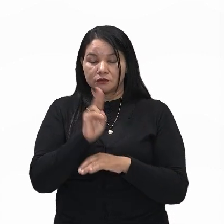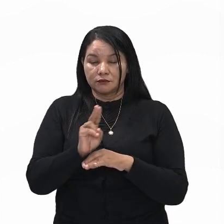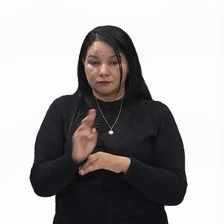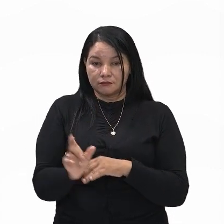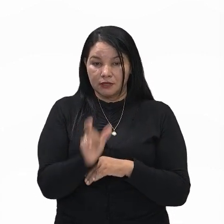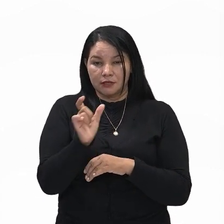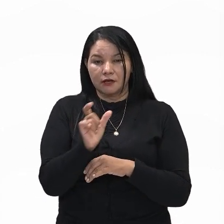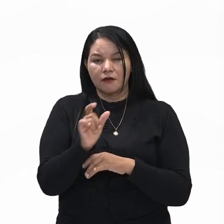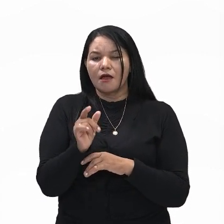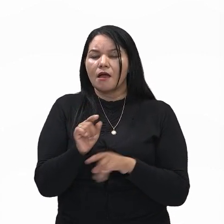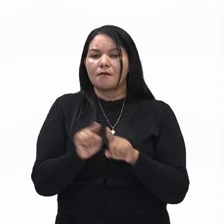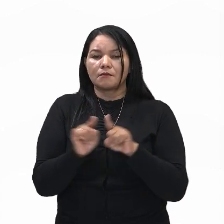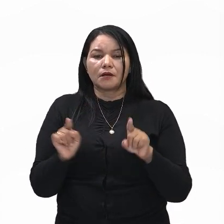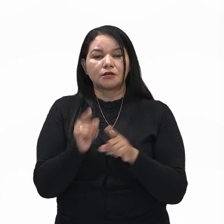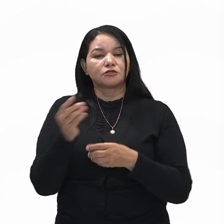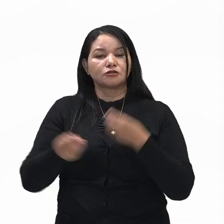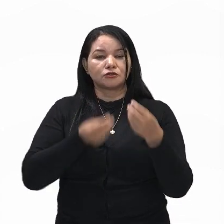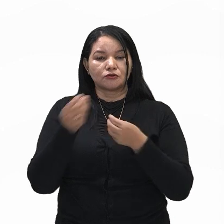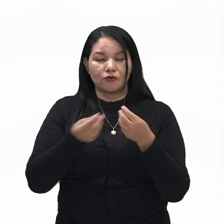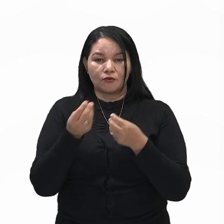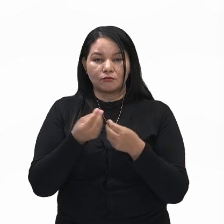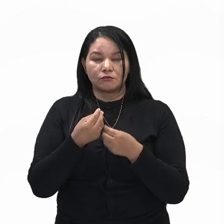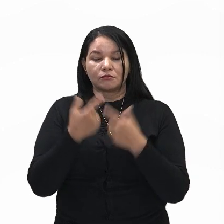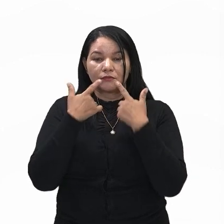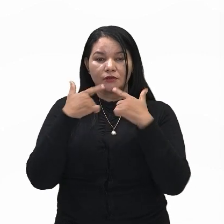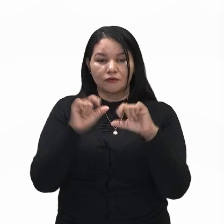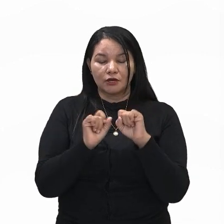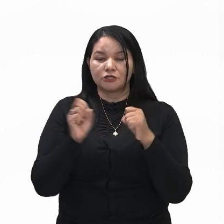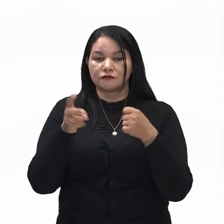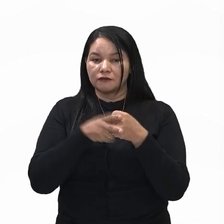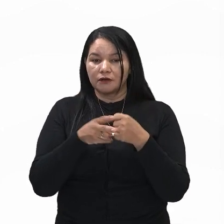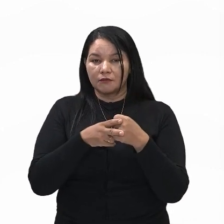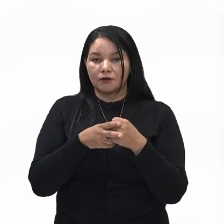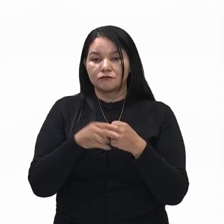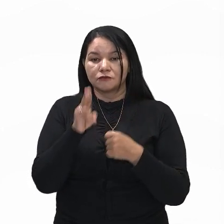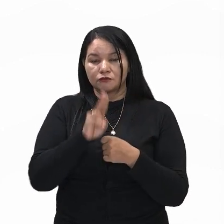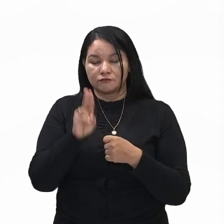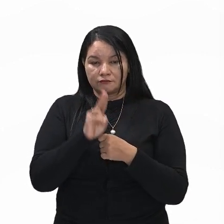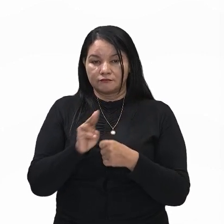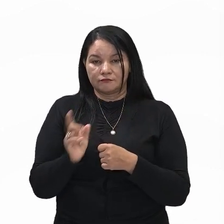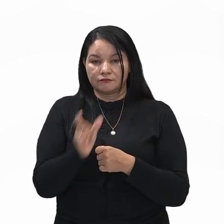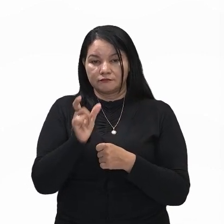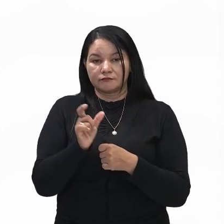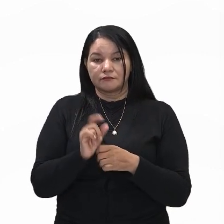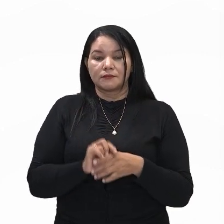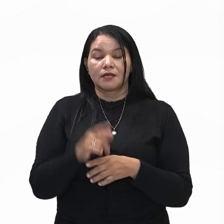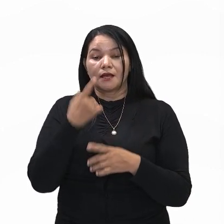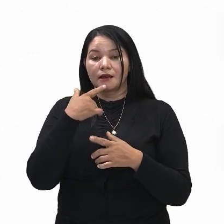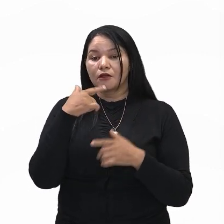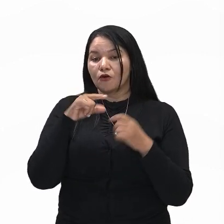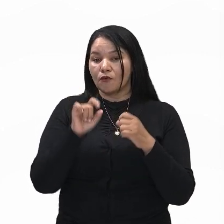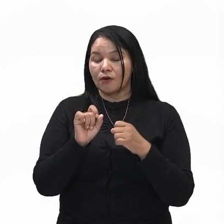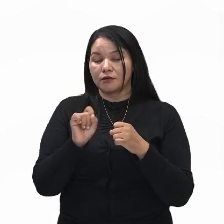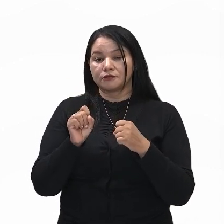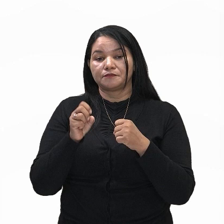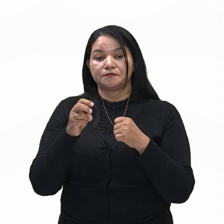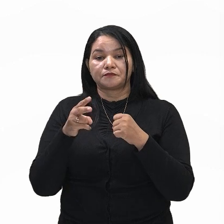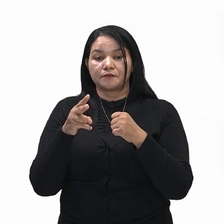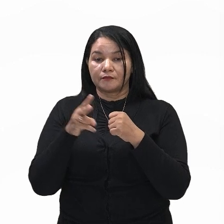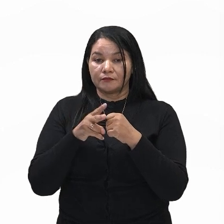essa linguagem verbal. Quando falamos da linguagem mista, vamos estar falando daquela